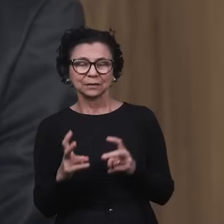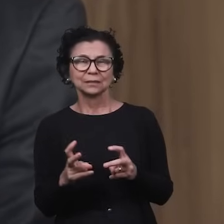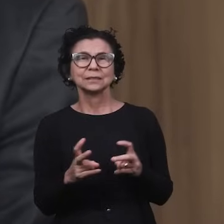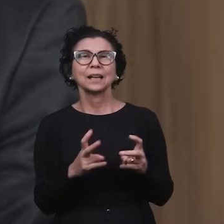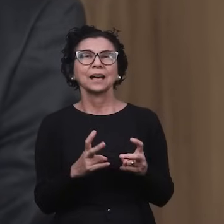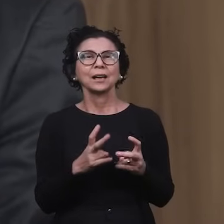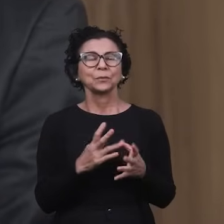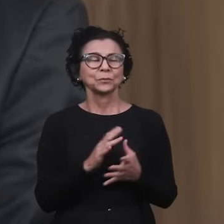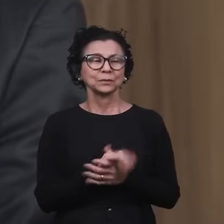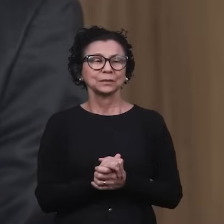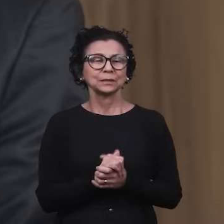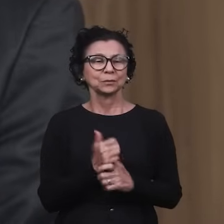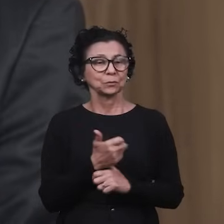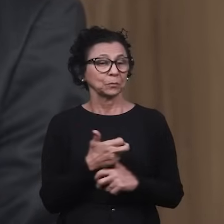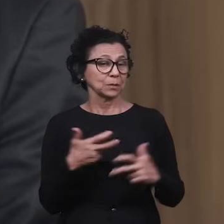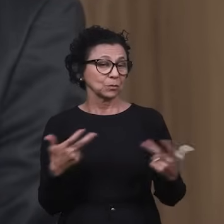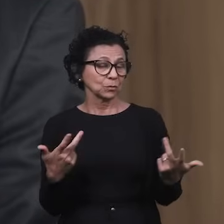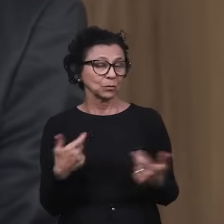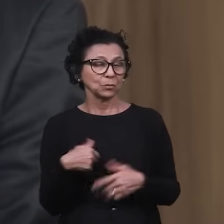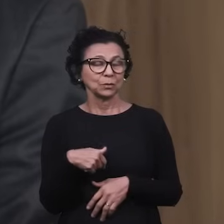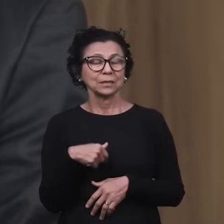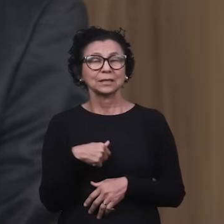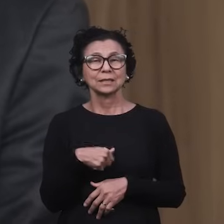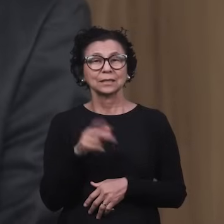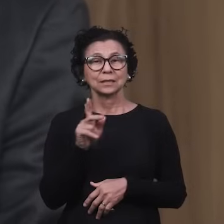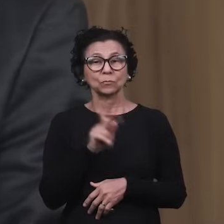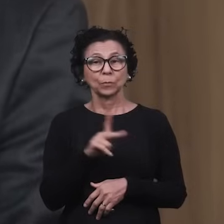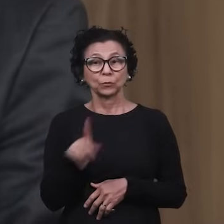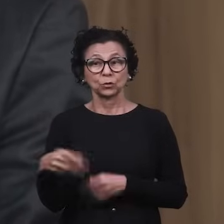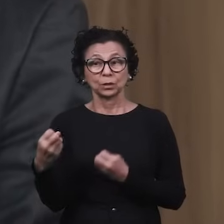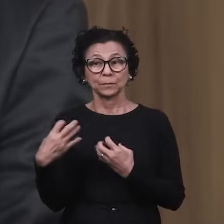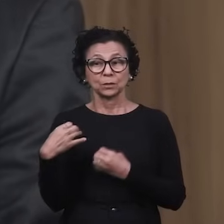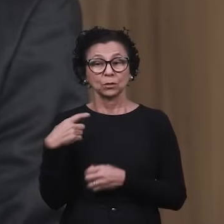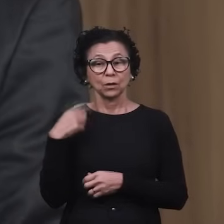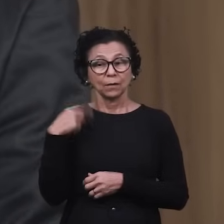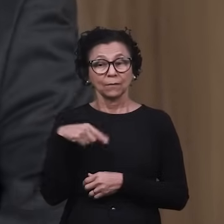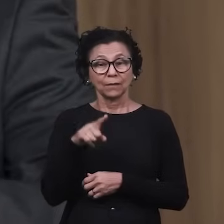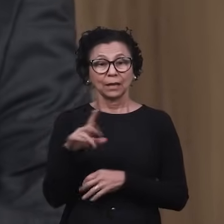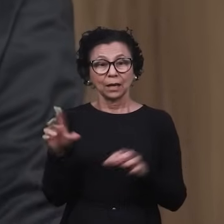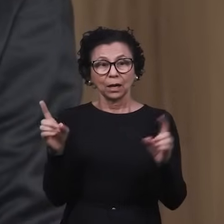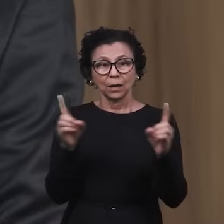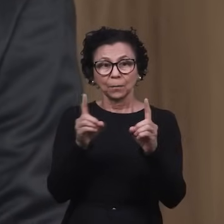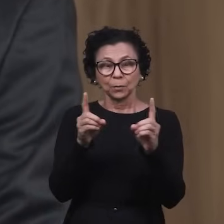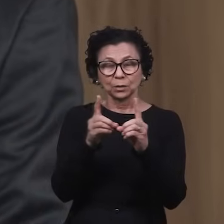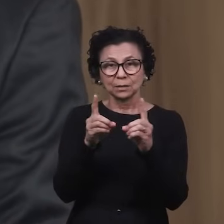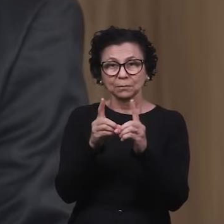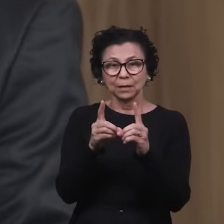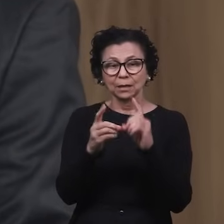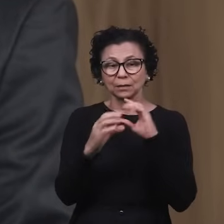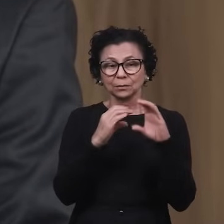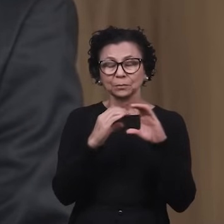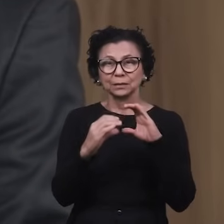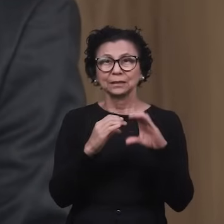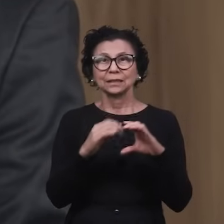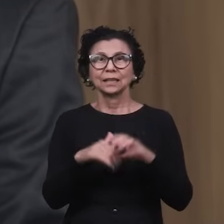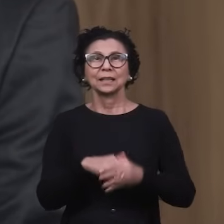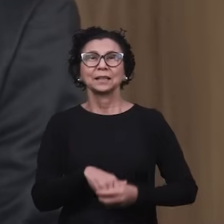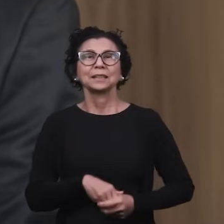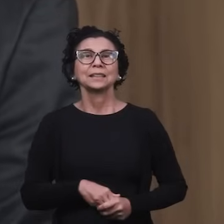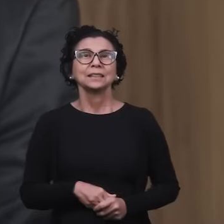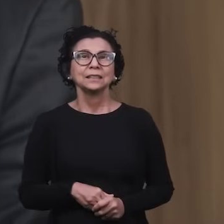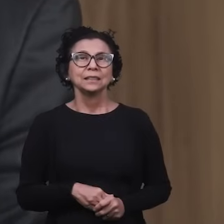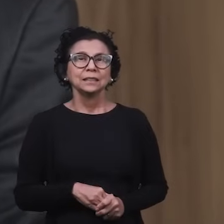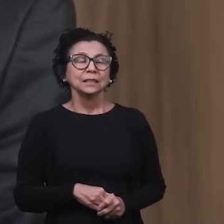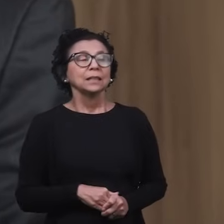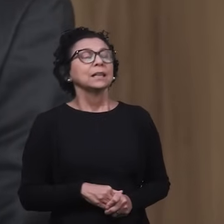me aproximar e aprendi com uma professora isso. E a gente faz isso. Você sabe que a criança vira teu amiguinho e